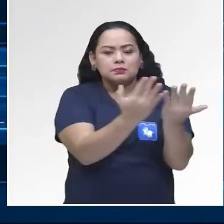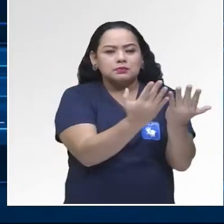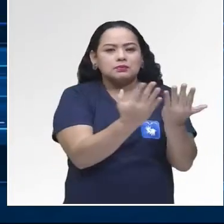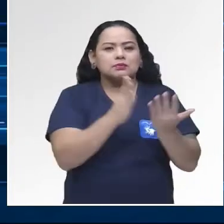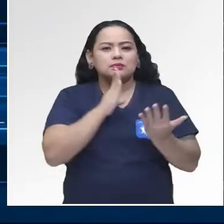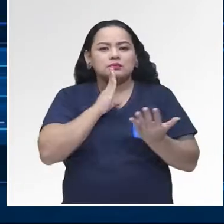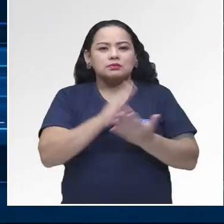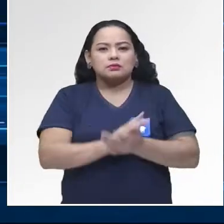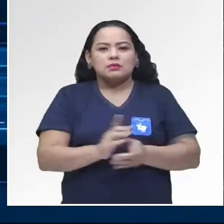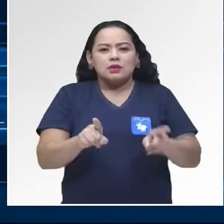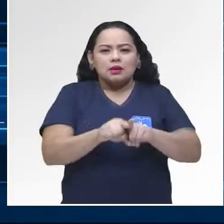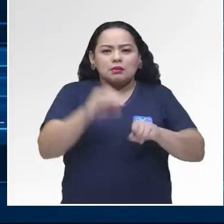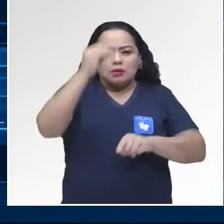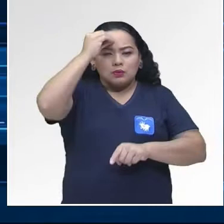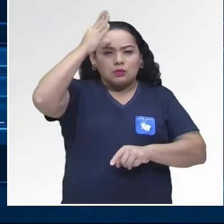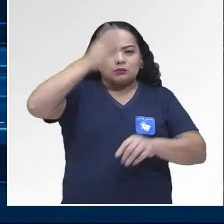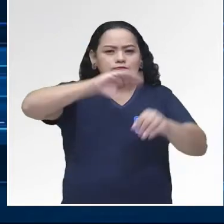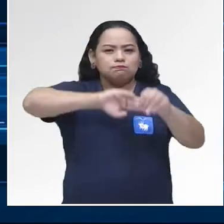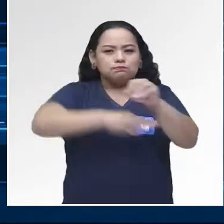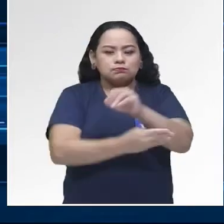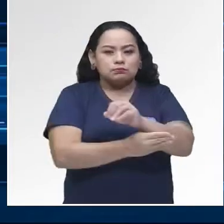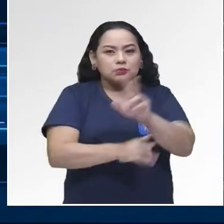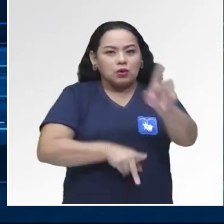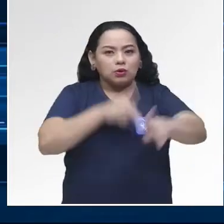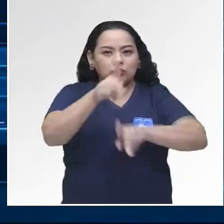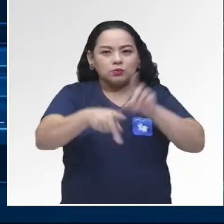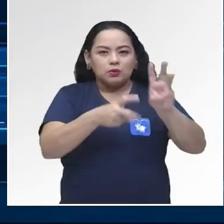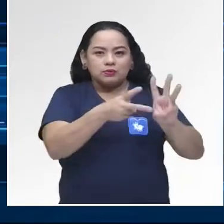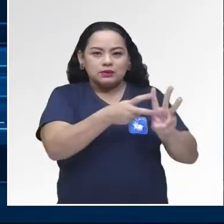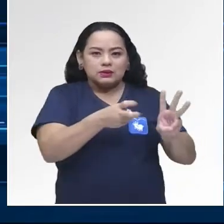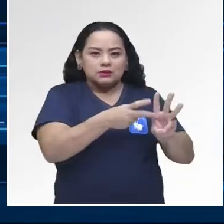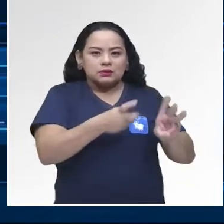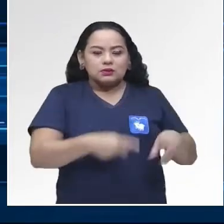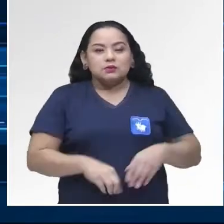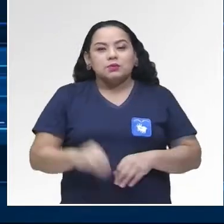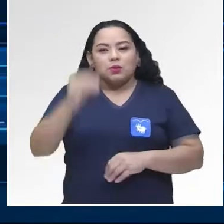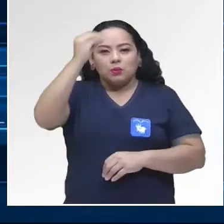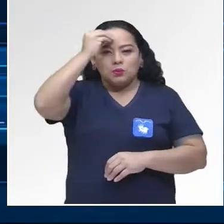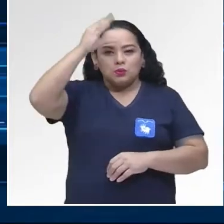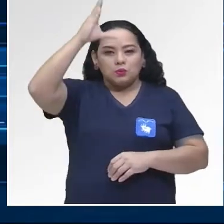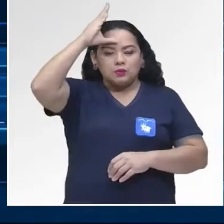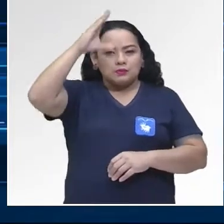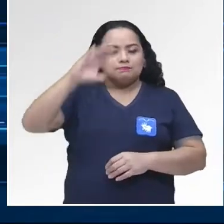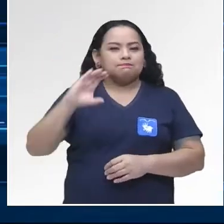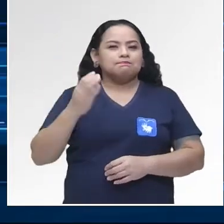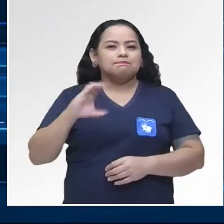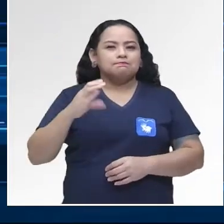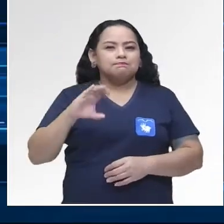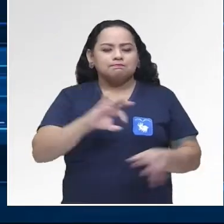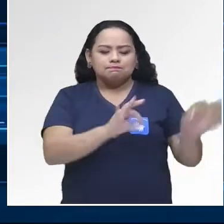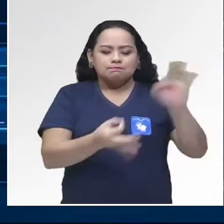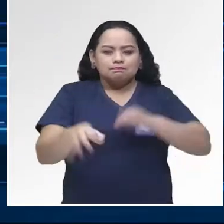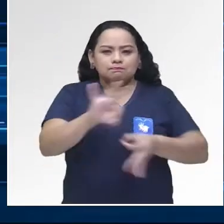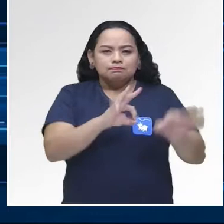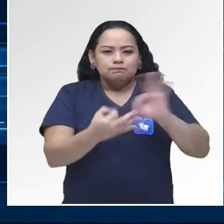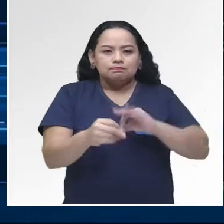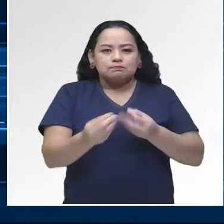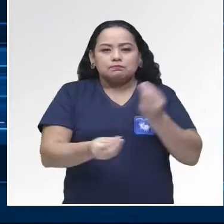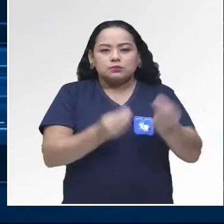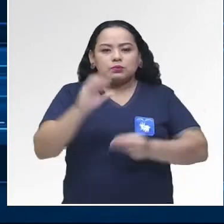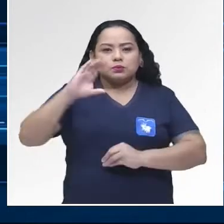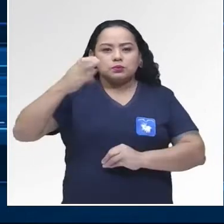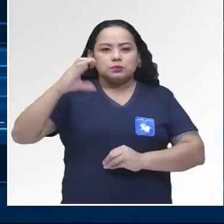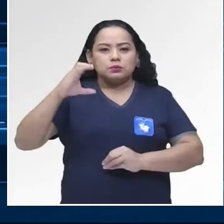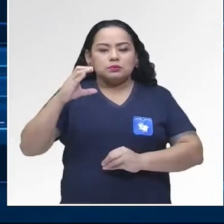O conhecimento tradicional dos povos indígenas. O conhecimento científico. A ciência